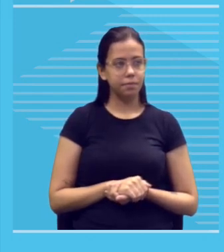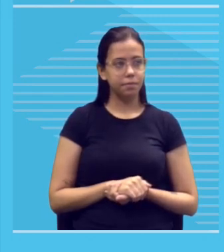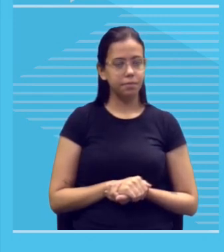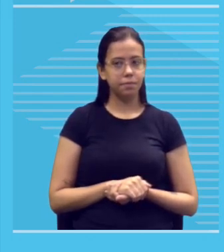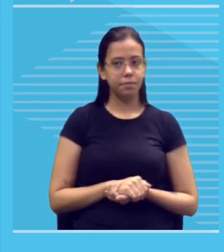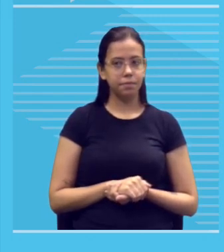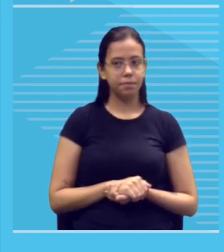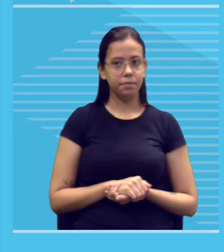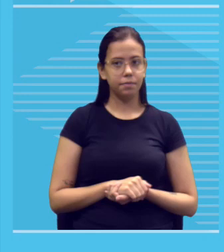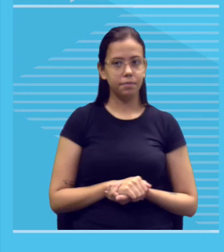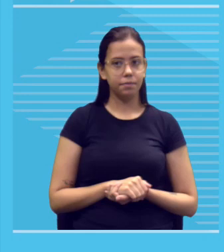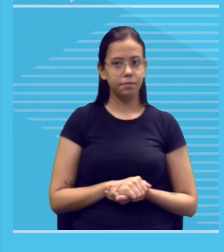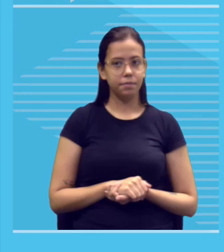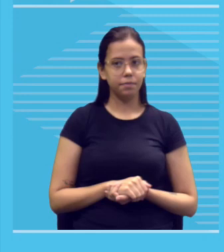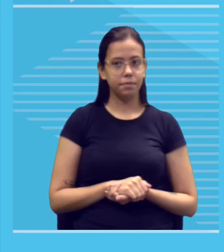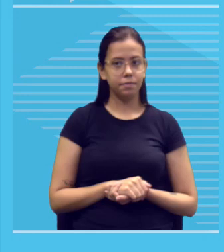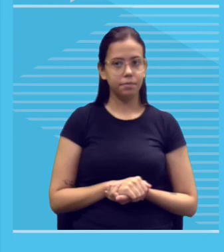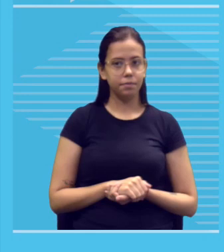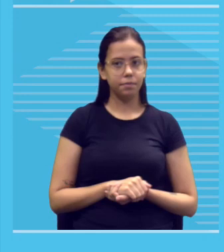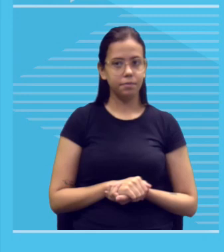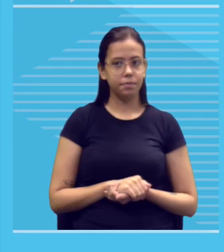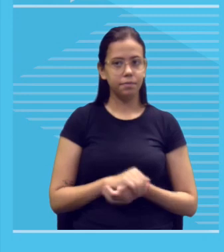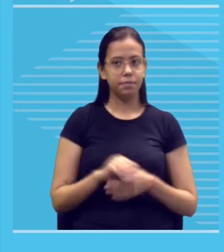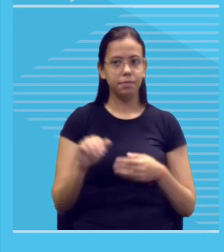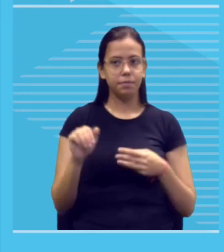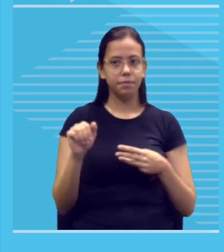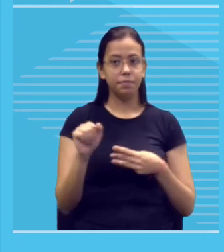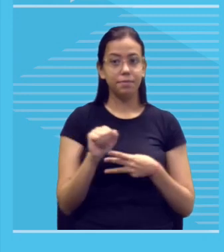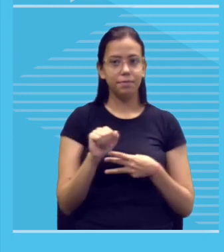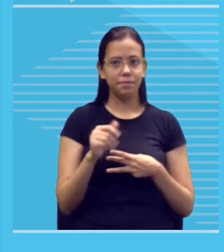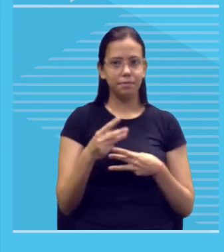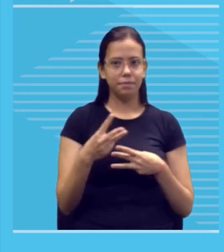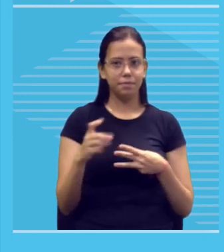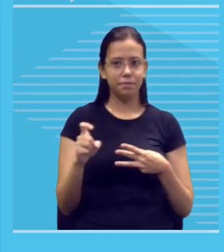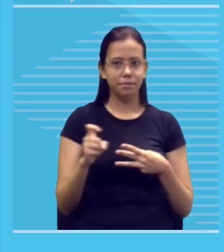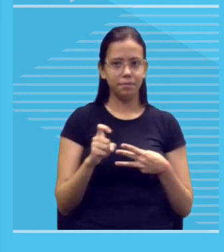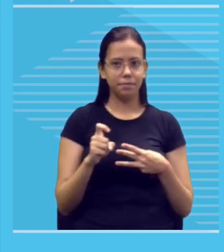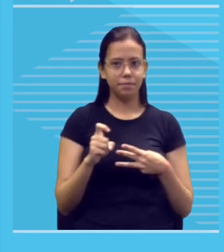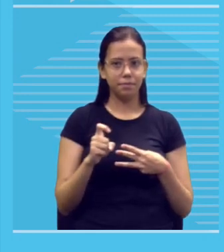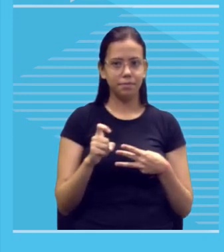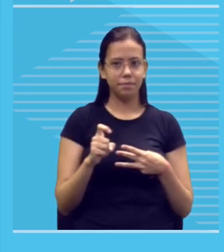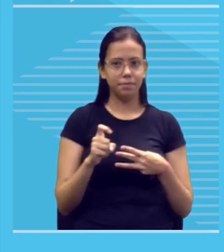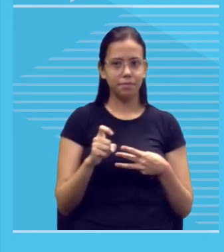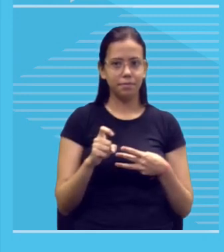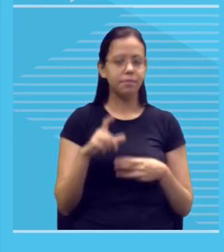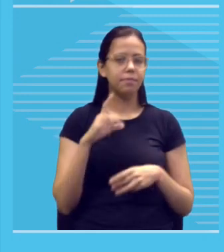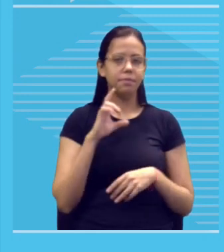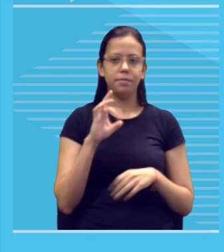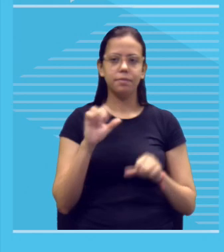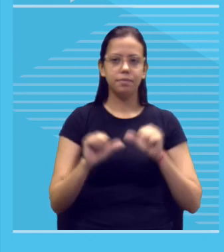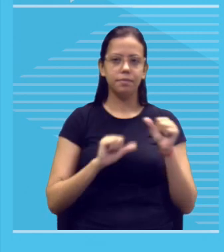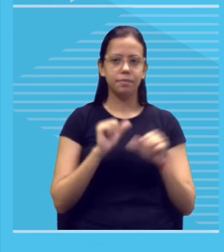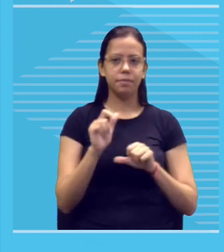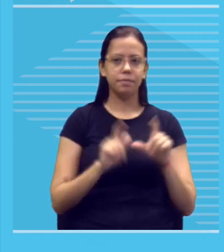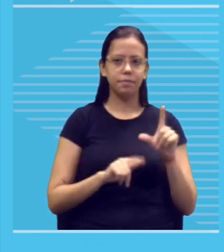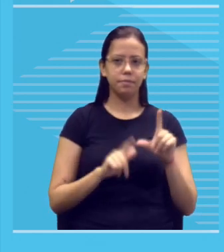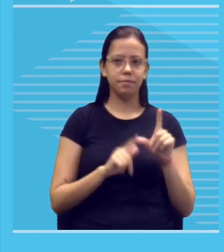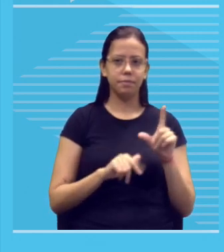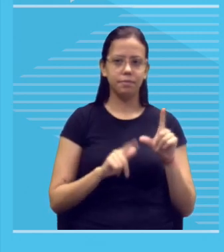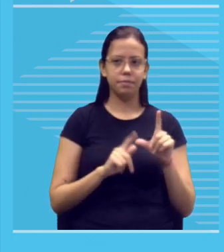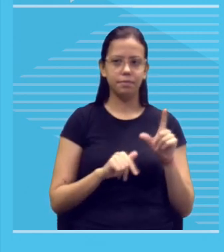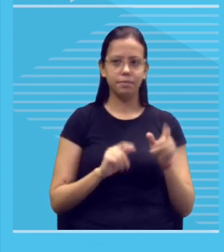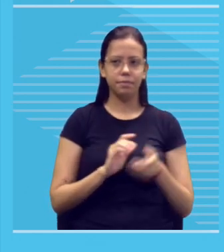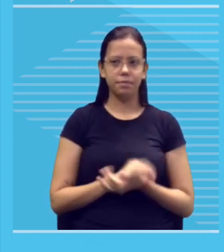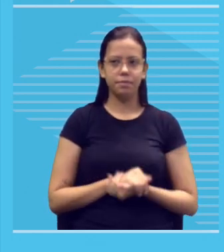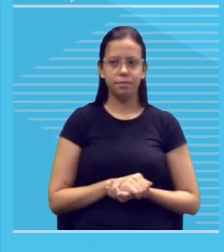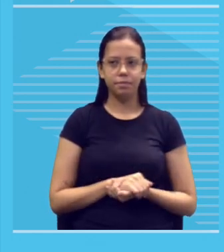jovens olha aí ó 3x representei com uma outra letra né cinco Y Tá certo e o